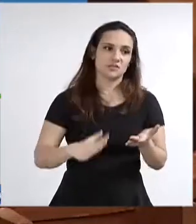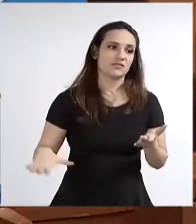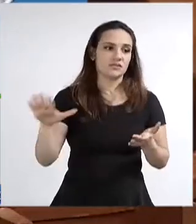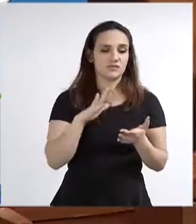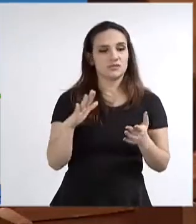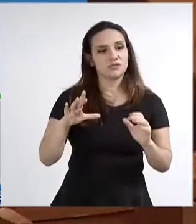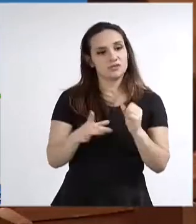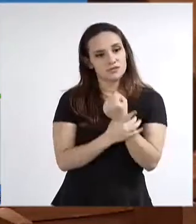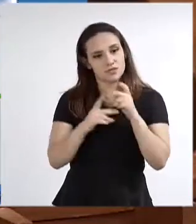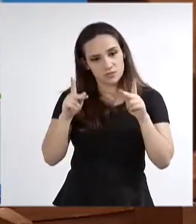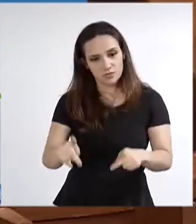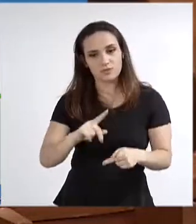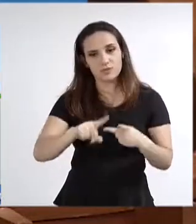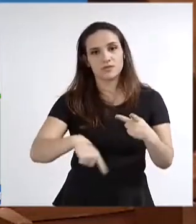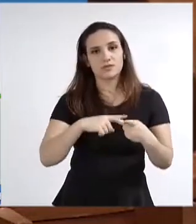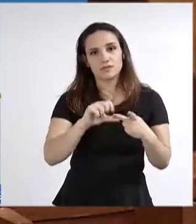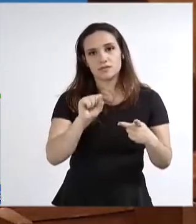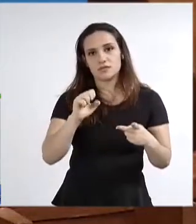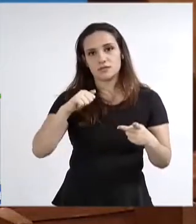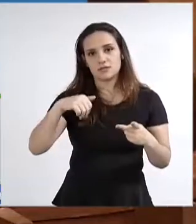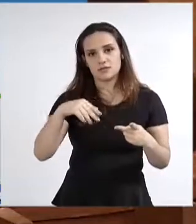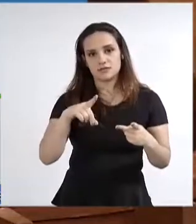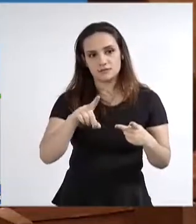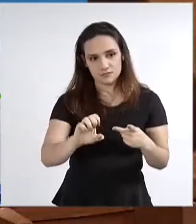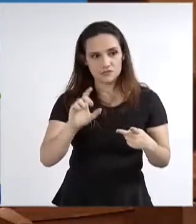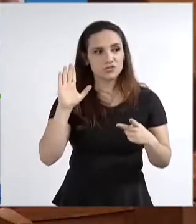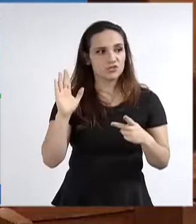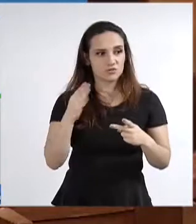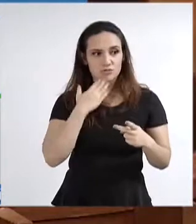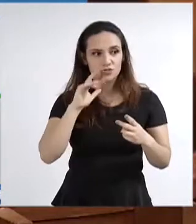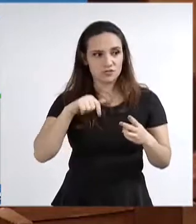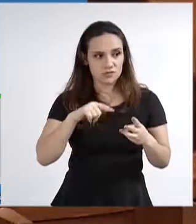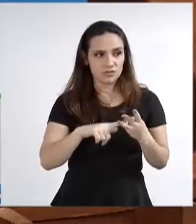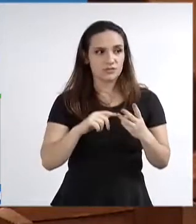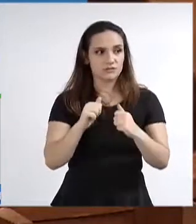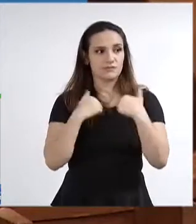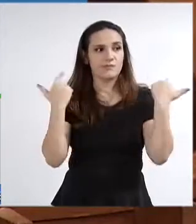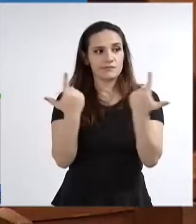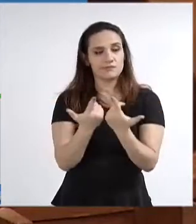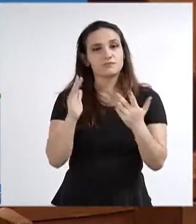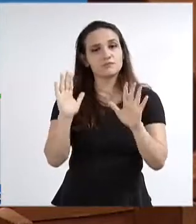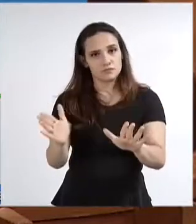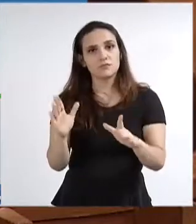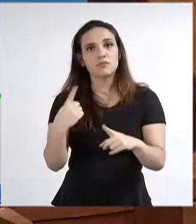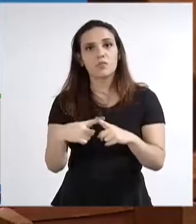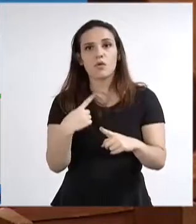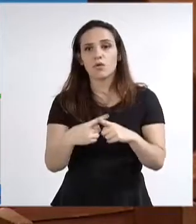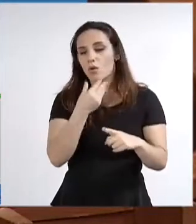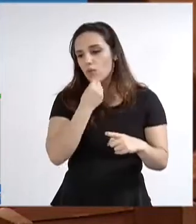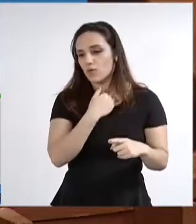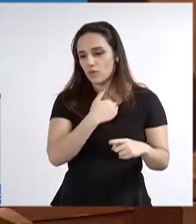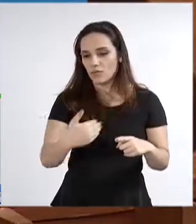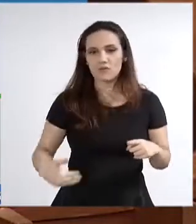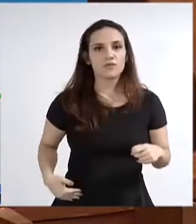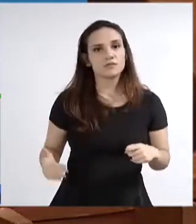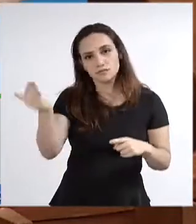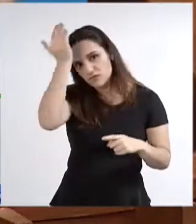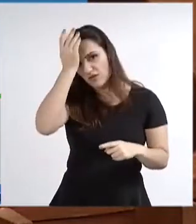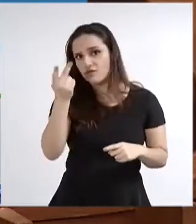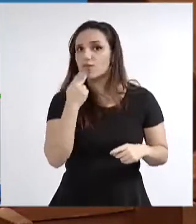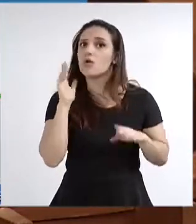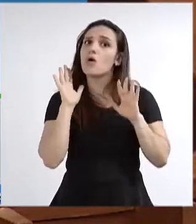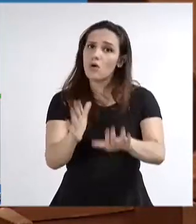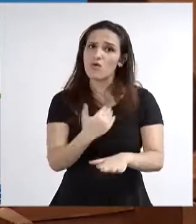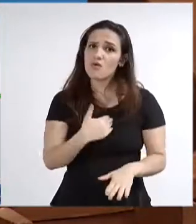Pública, Senad, esta Casa Legislativa, onde o governador, de forma muito clara, oficia o